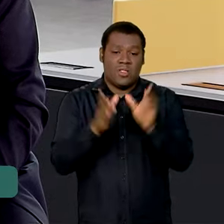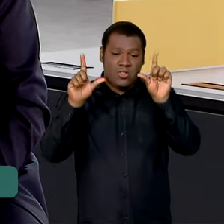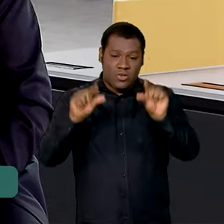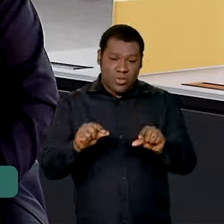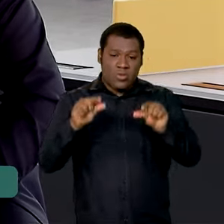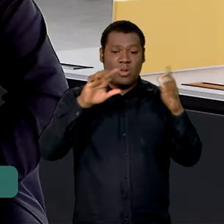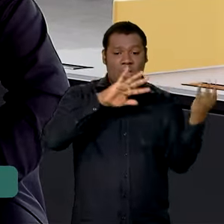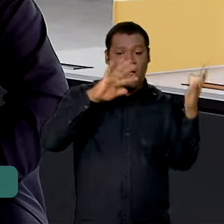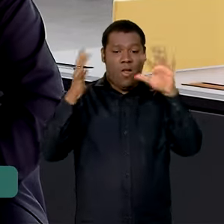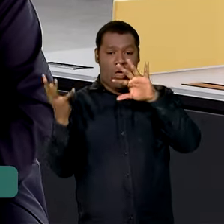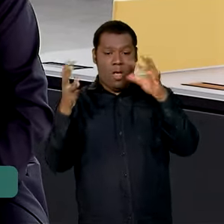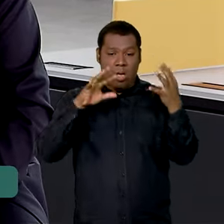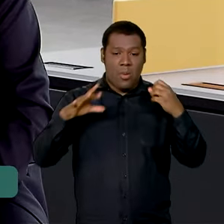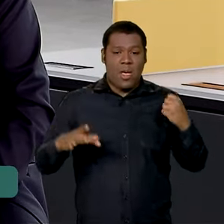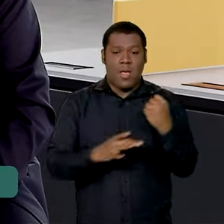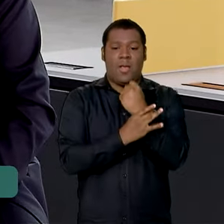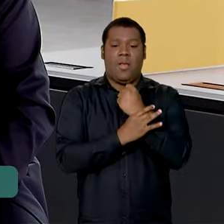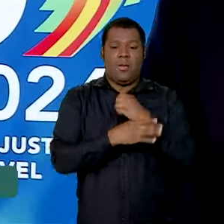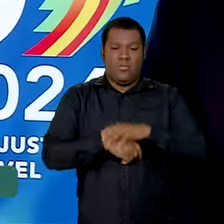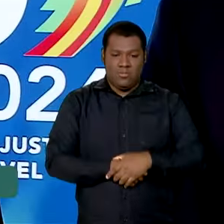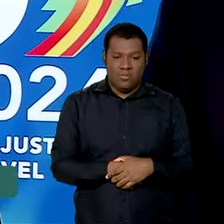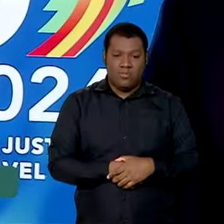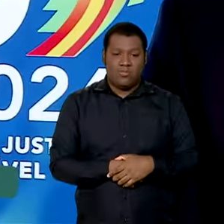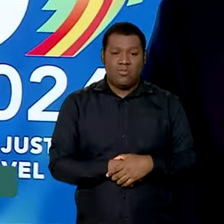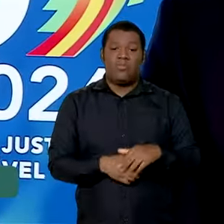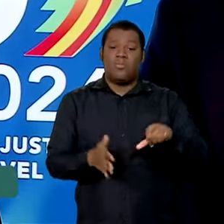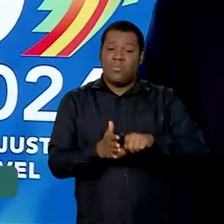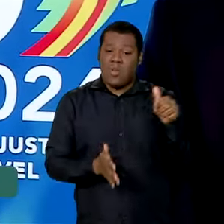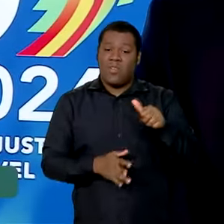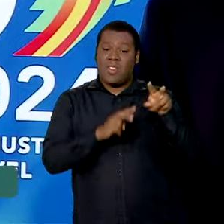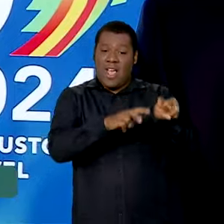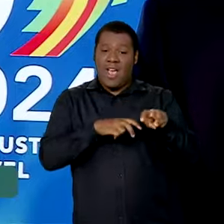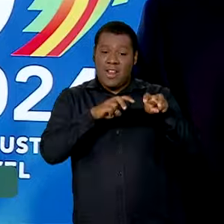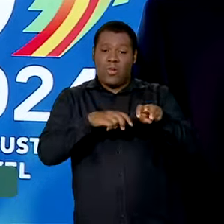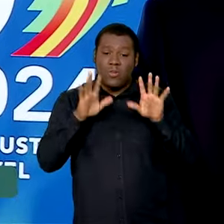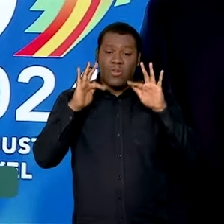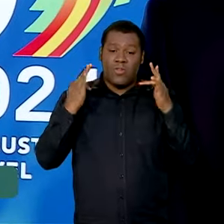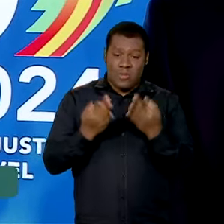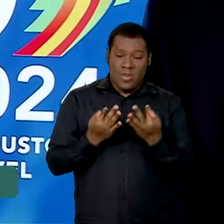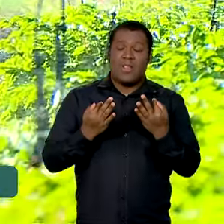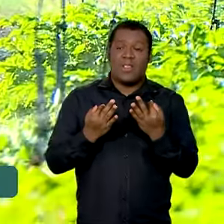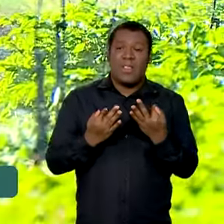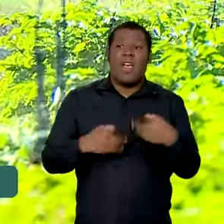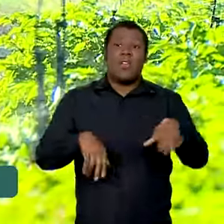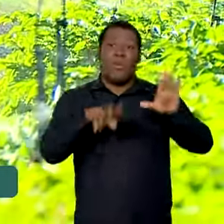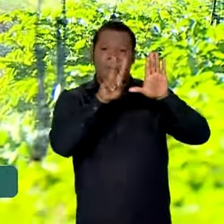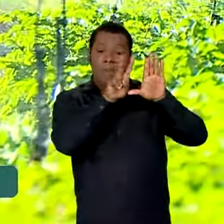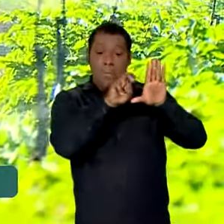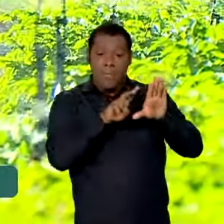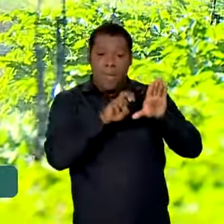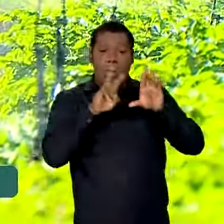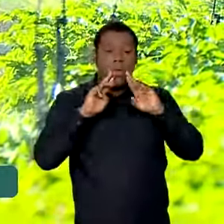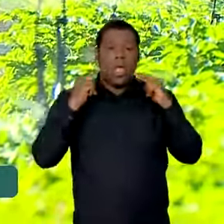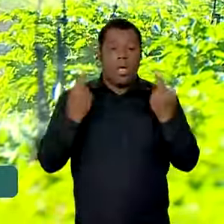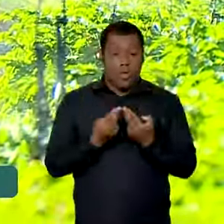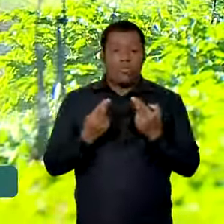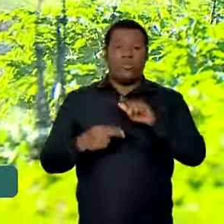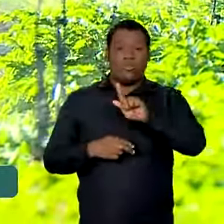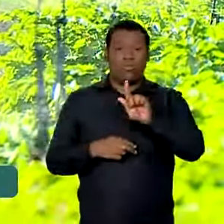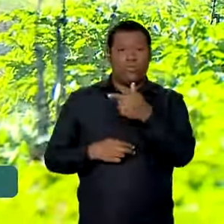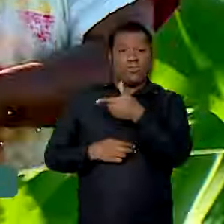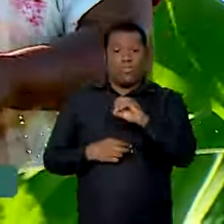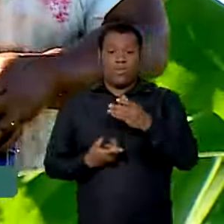Pela primeira vez, a agricultura familiar entrou na pauta de uma reunião do G20 com o objetivo de